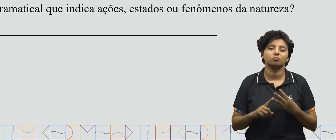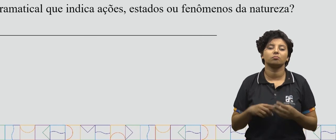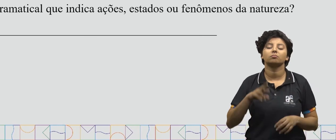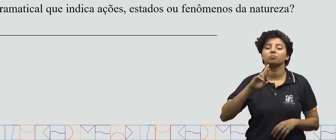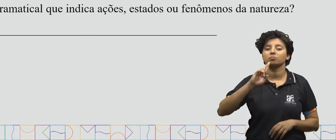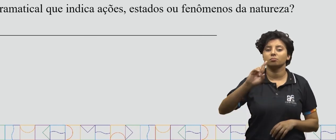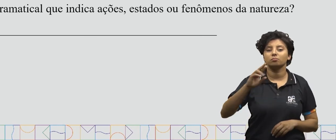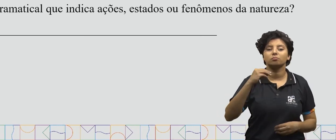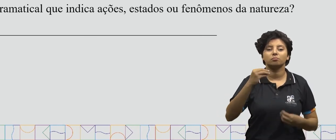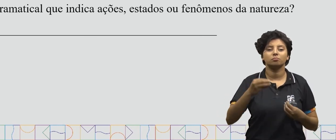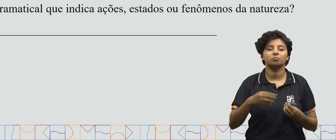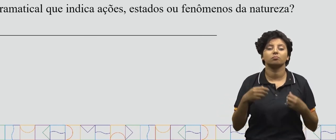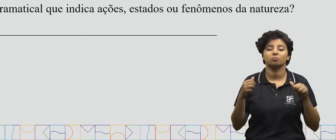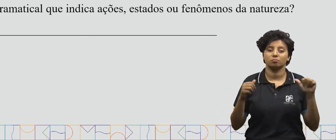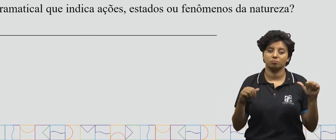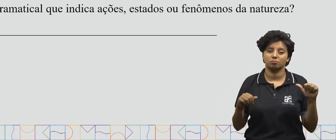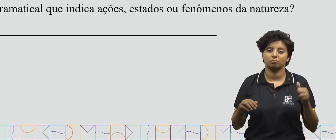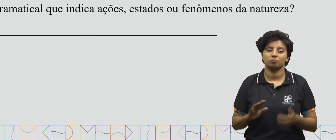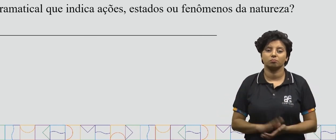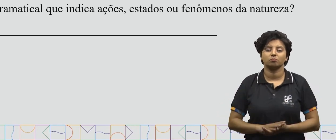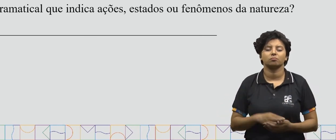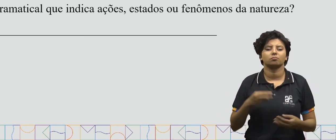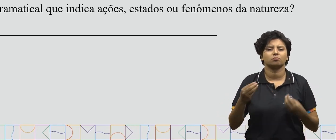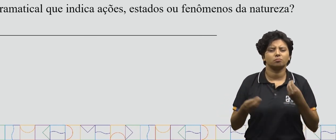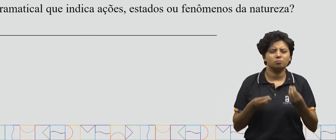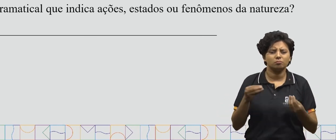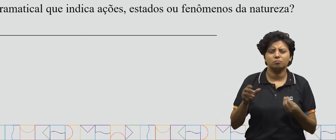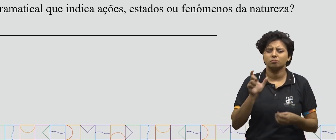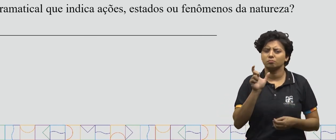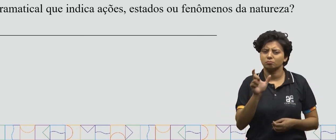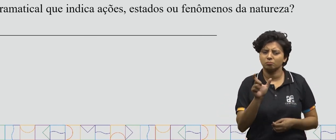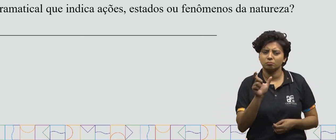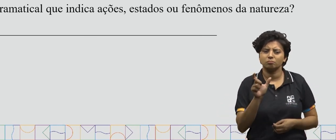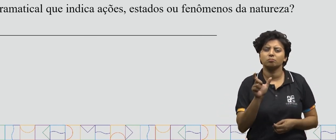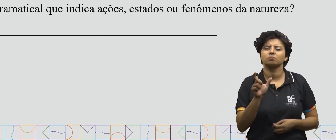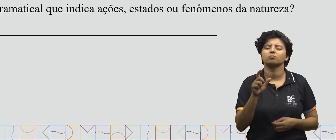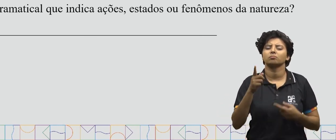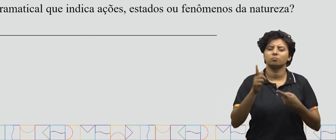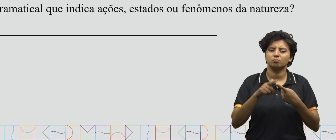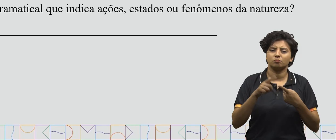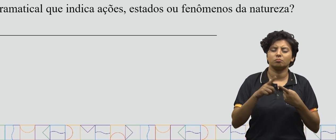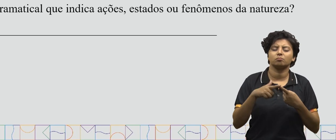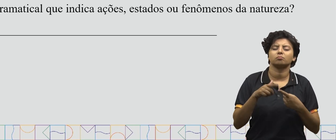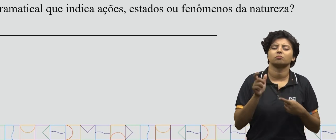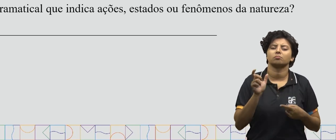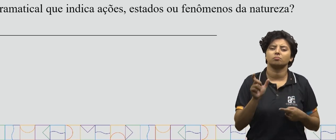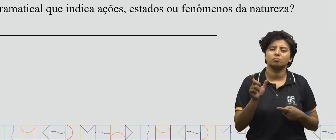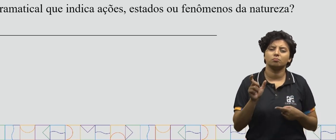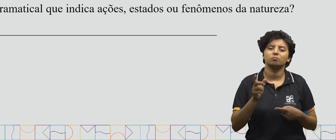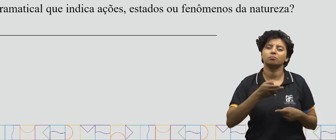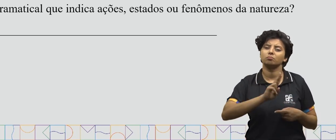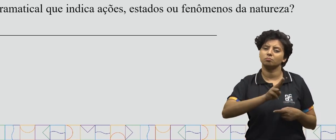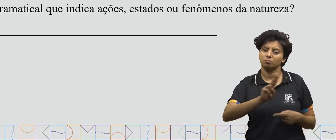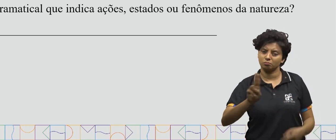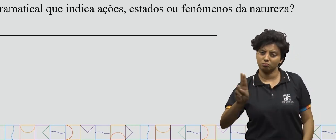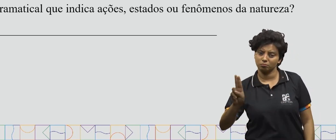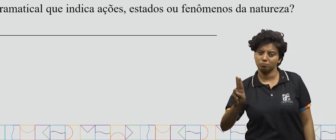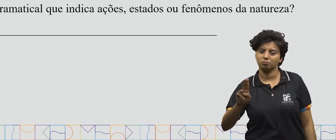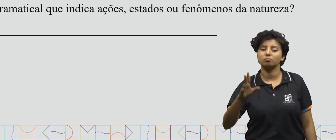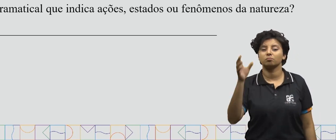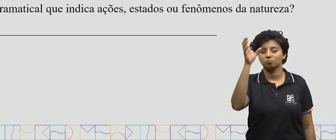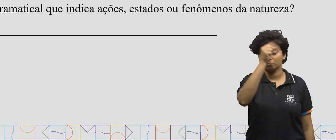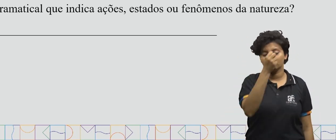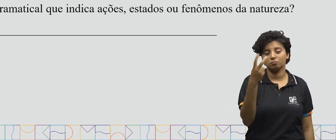3. Responda. Letra A. Como se chama a classe gramatical que dá nome a tudo? Nós